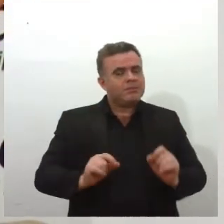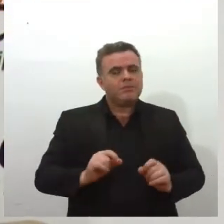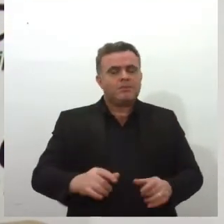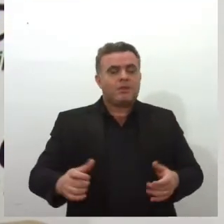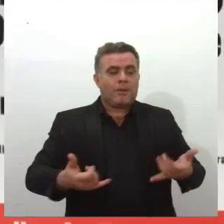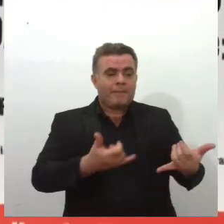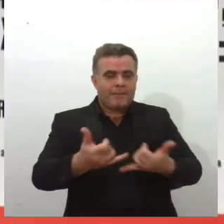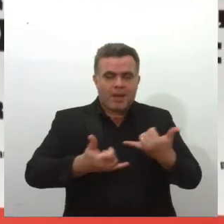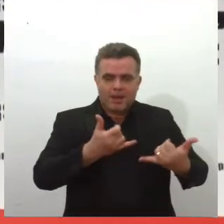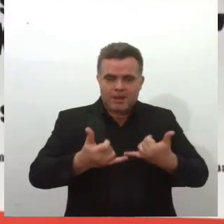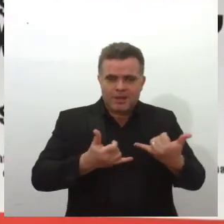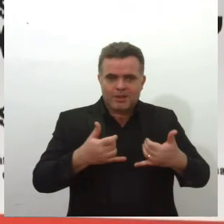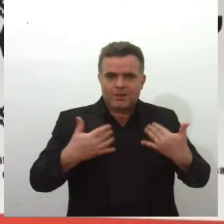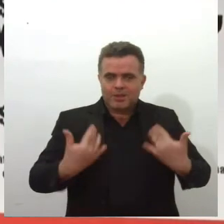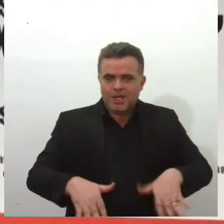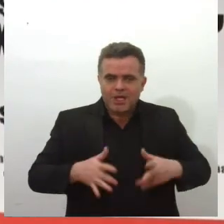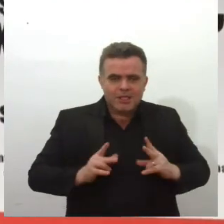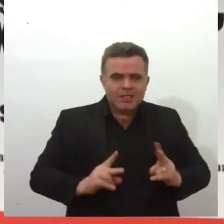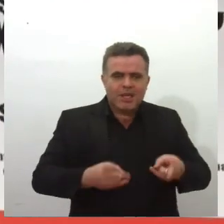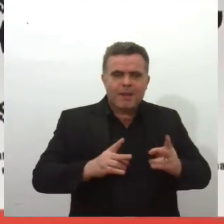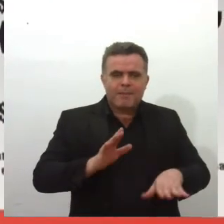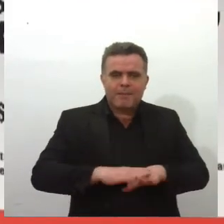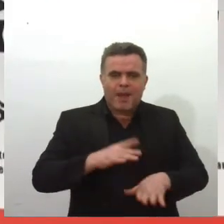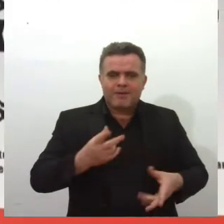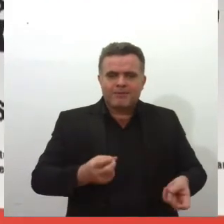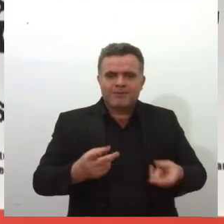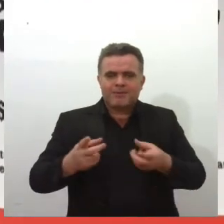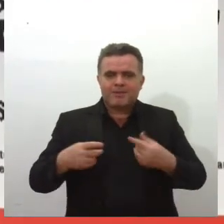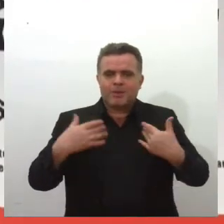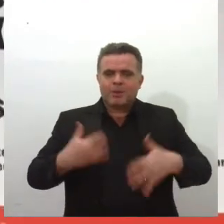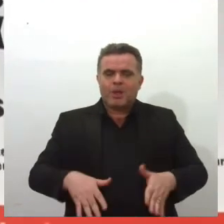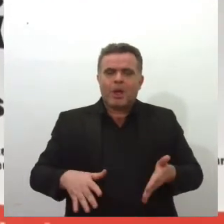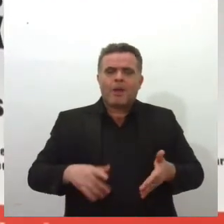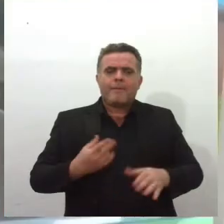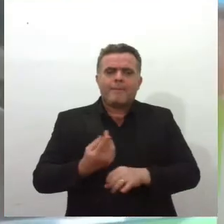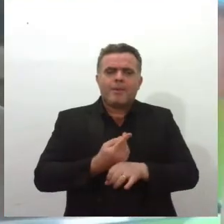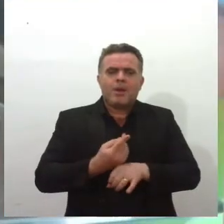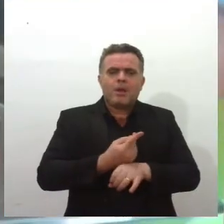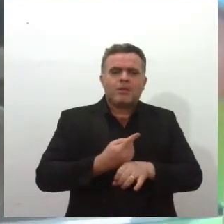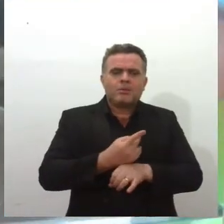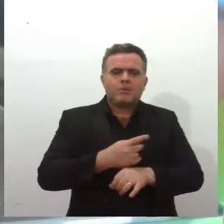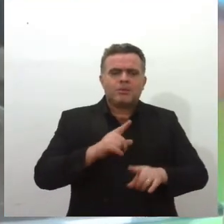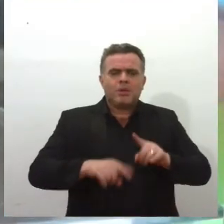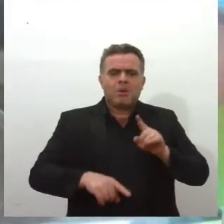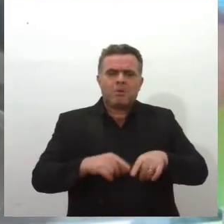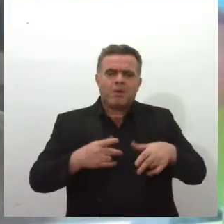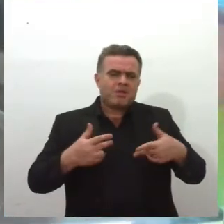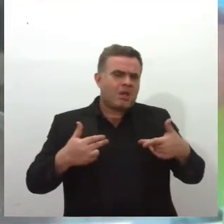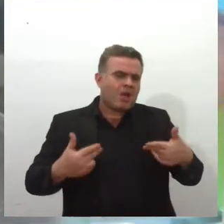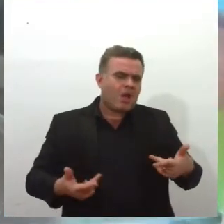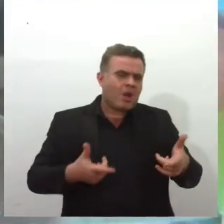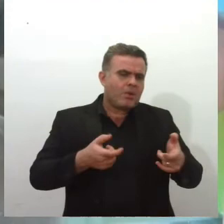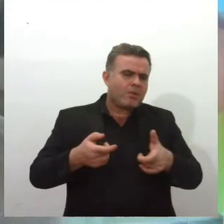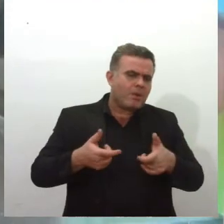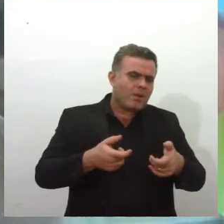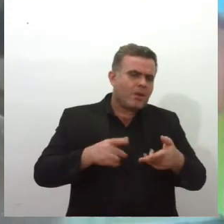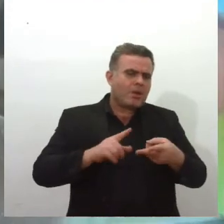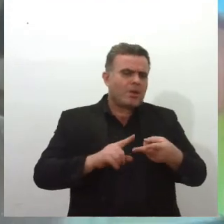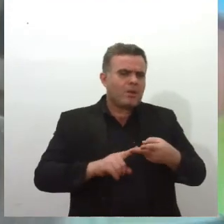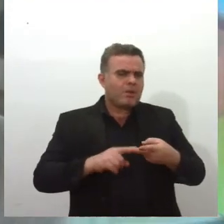brinquedos, líder entre os itens mais vendidos, a procura por eletroeletrônicos vem crescendo de